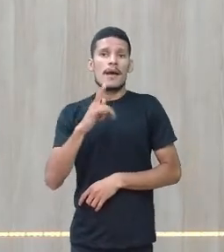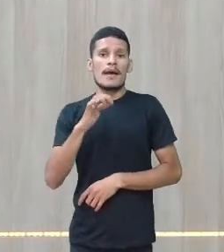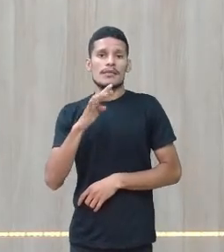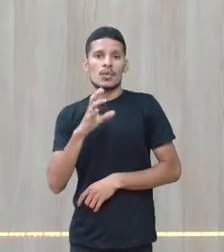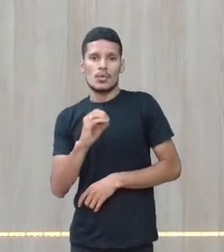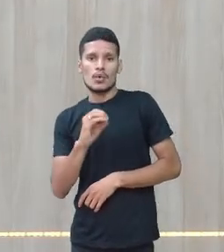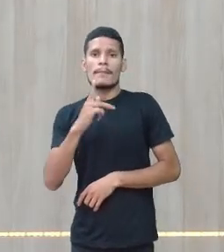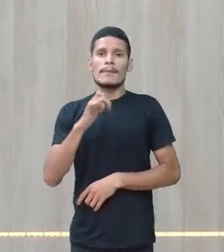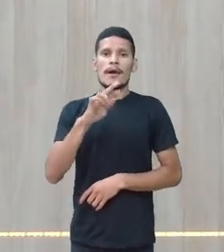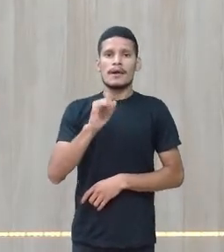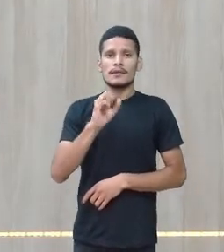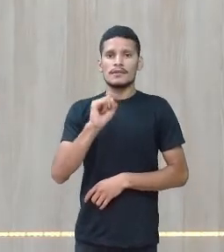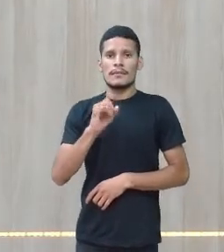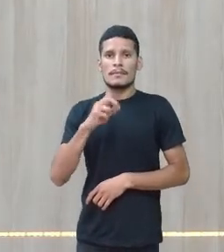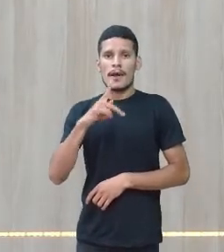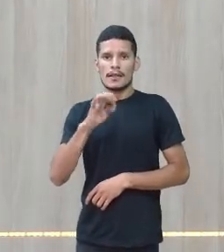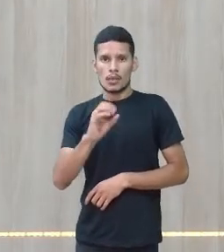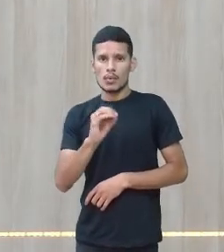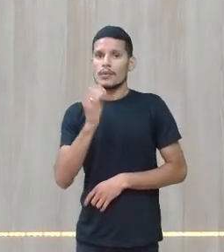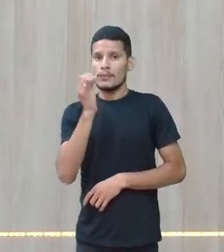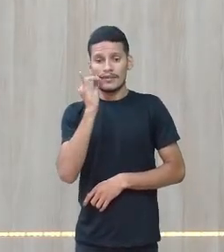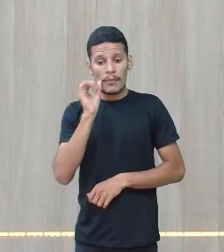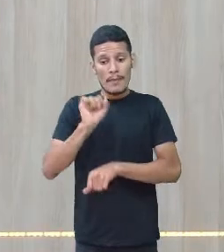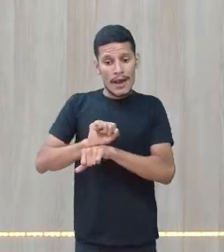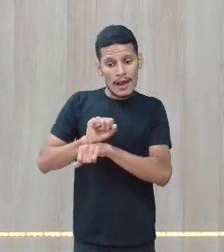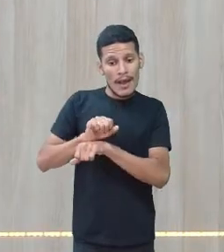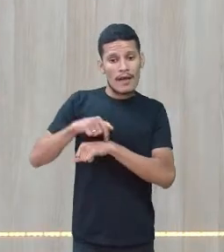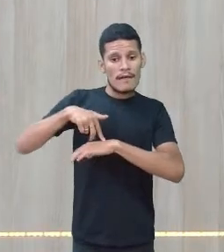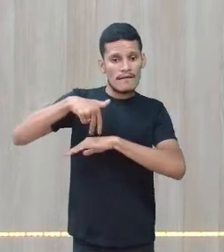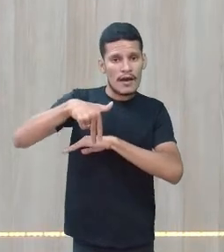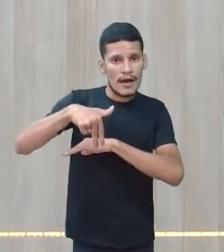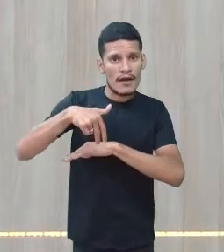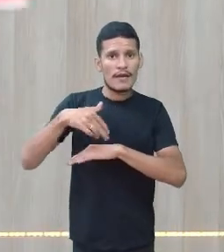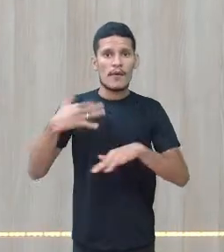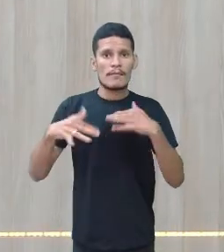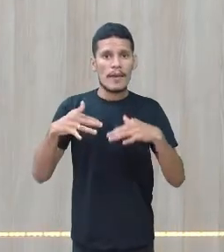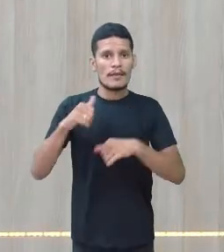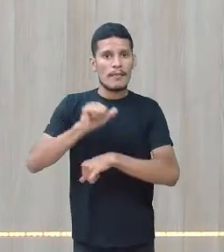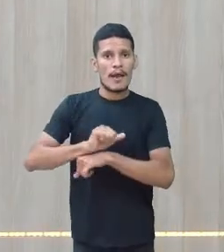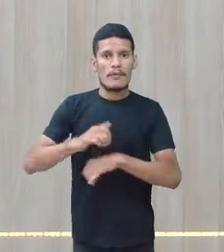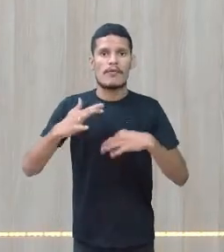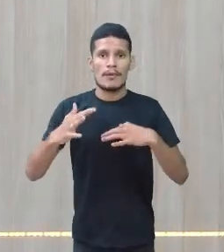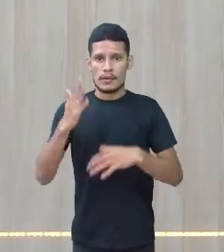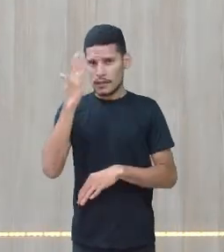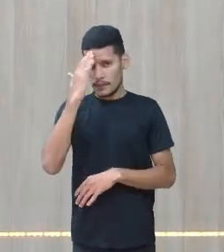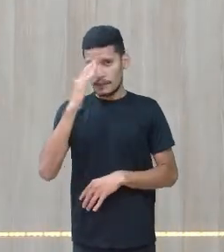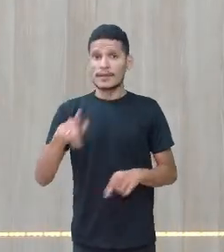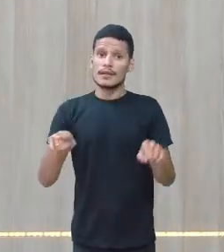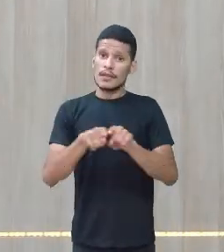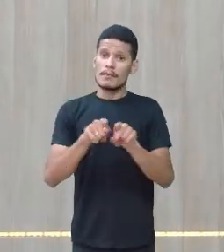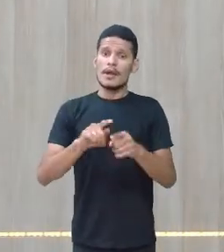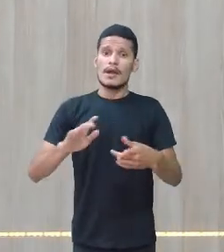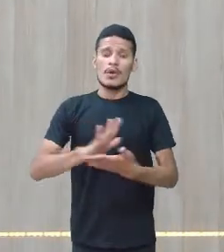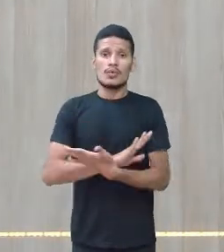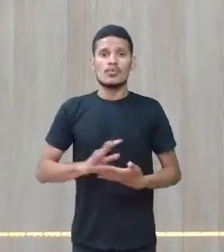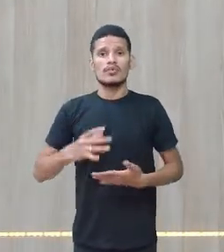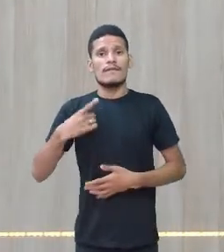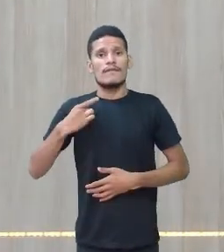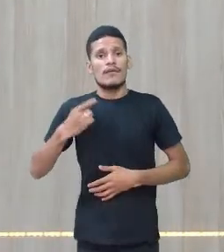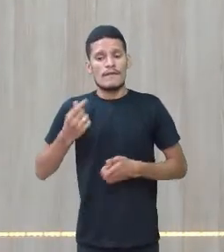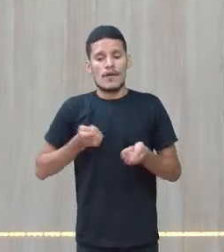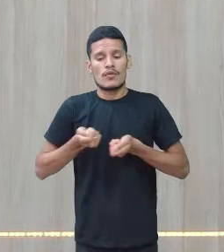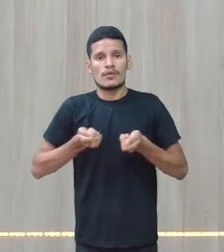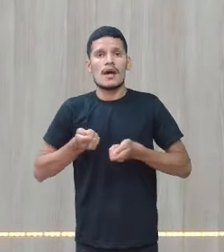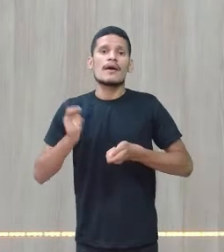para ir e o outro estimulando para ficar. E aí a questão dos voluntários, que eu acredito que vocês devem estar colocando alguns, né?